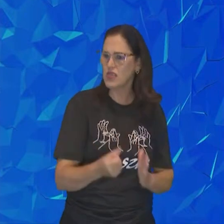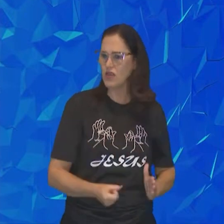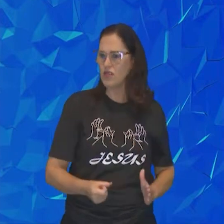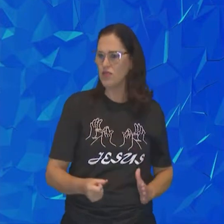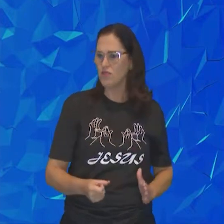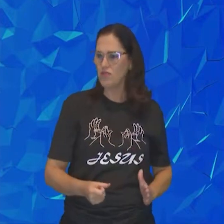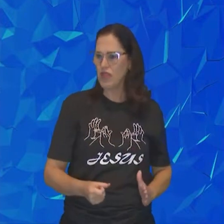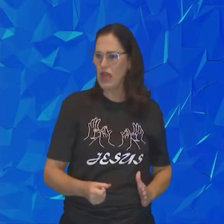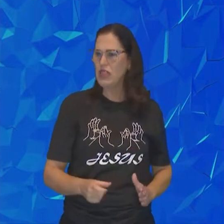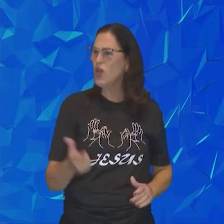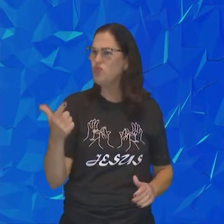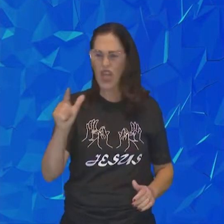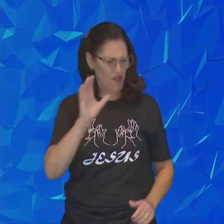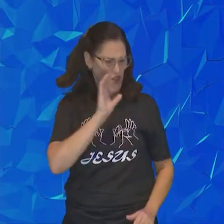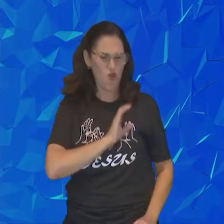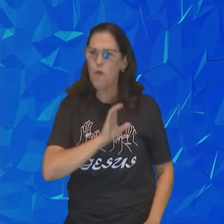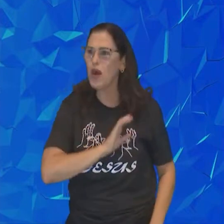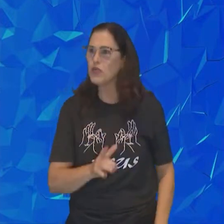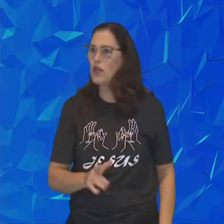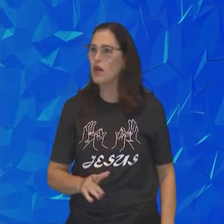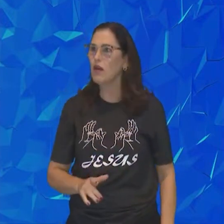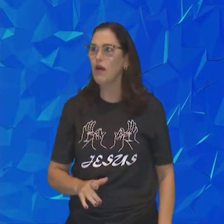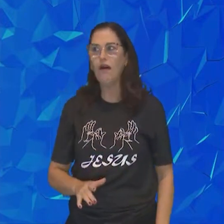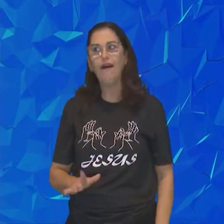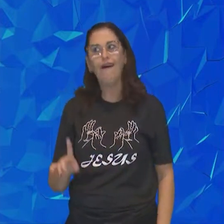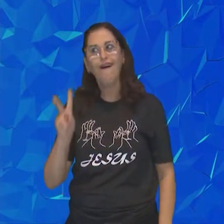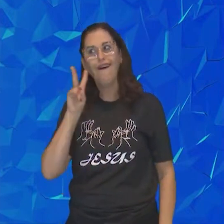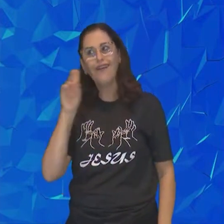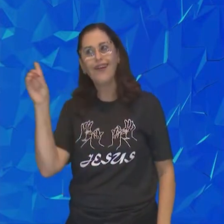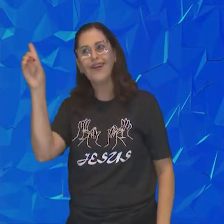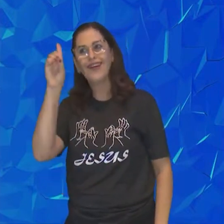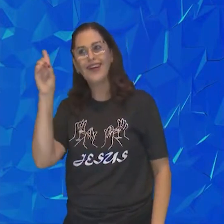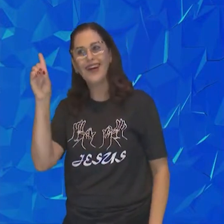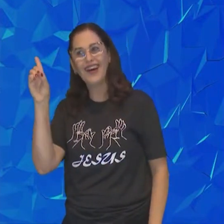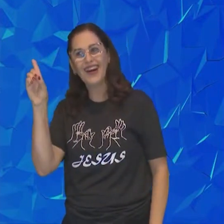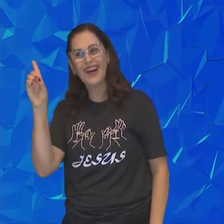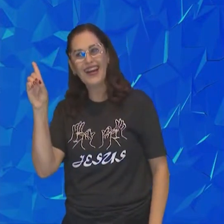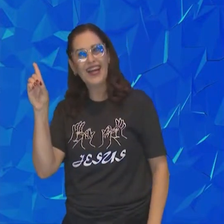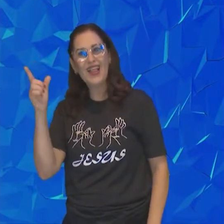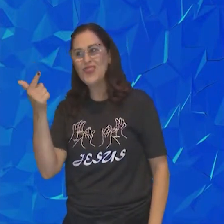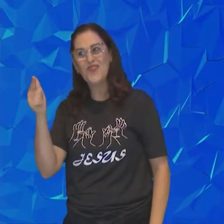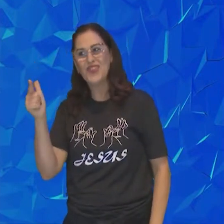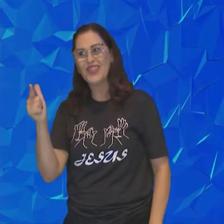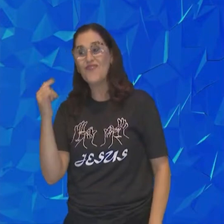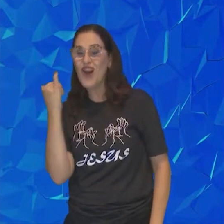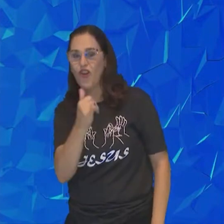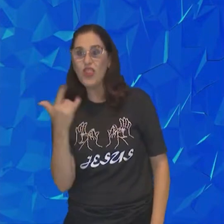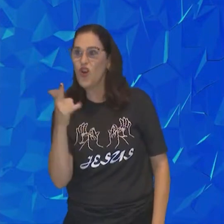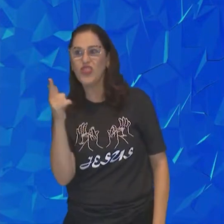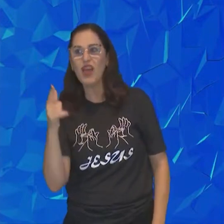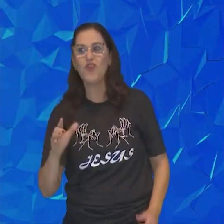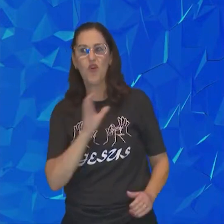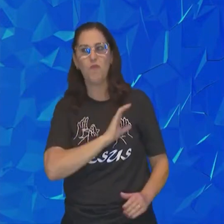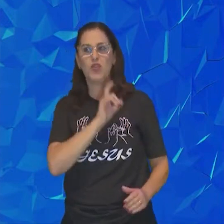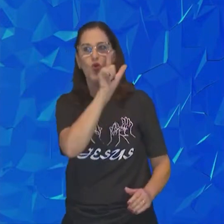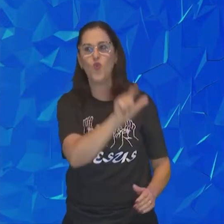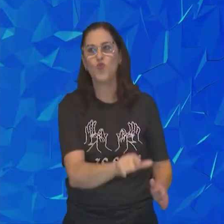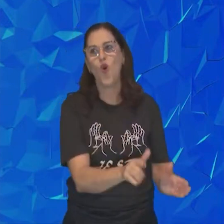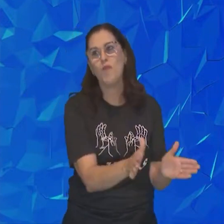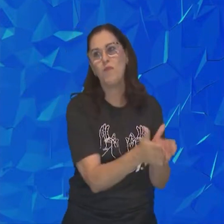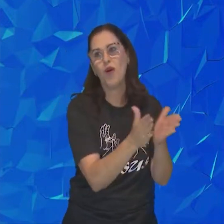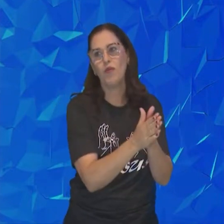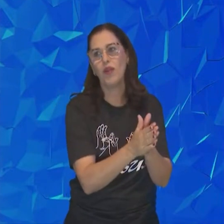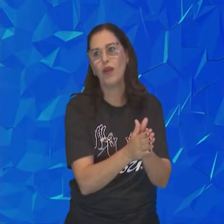se compadeceu. Interessante Davi dizer que o homem não se compadeceu. Qual foi a resposta